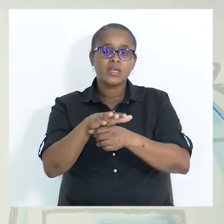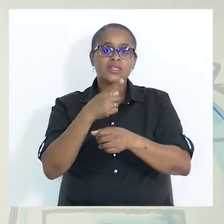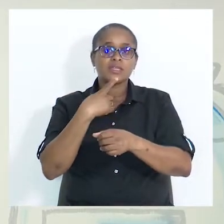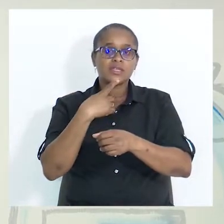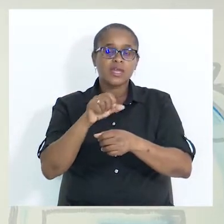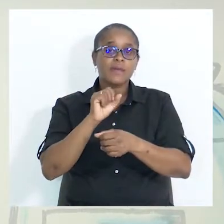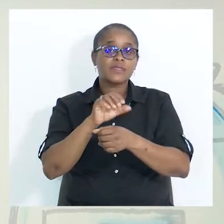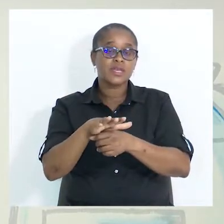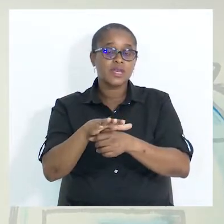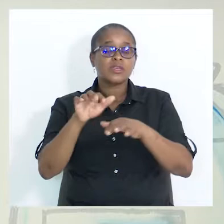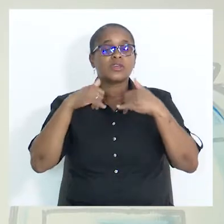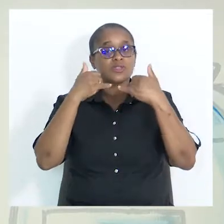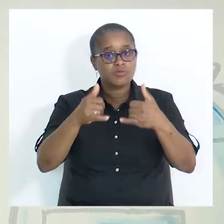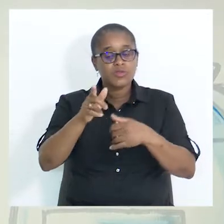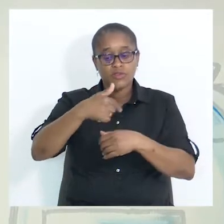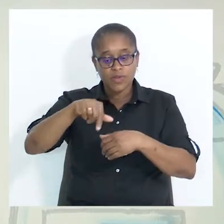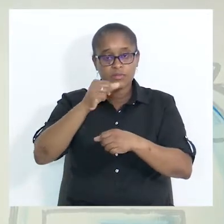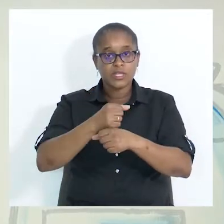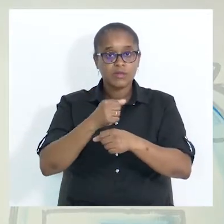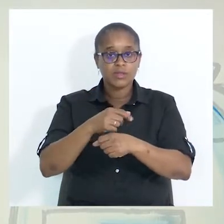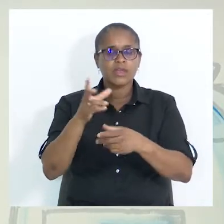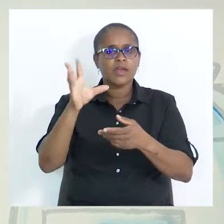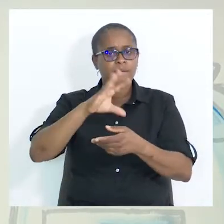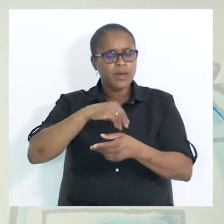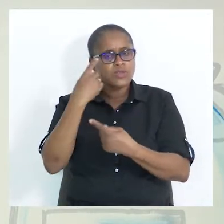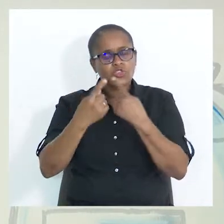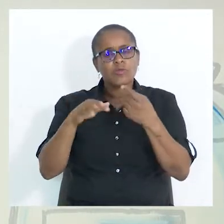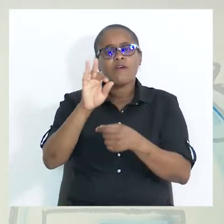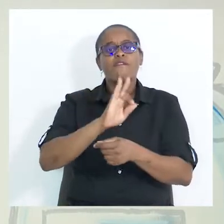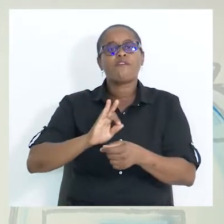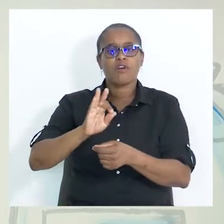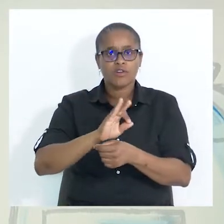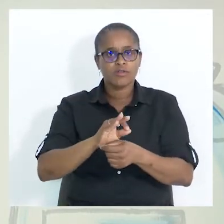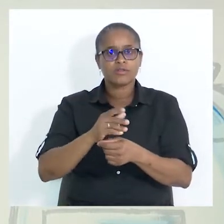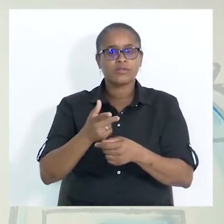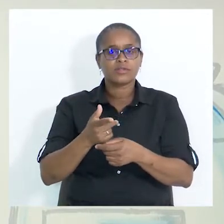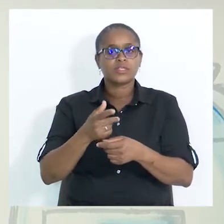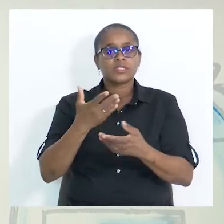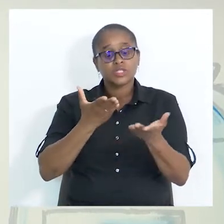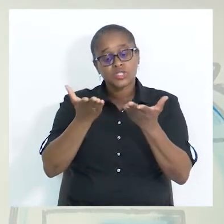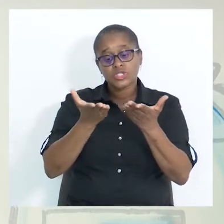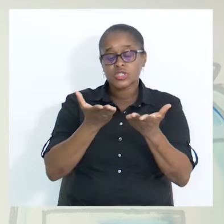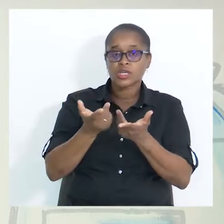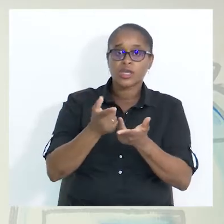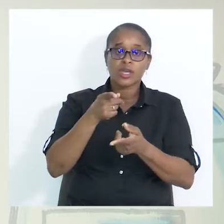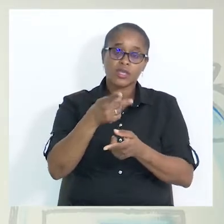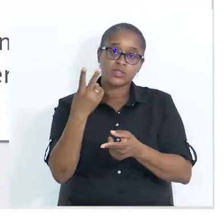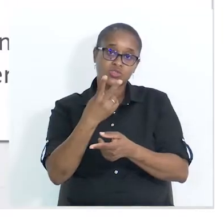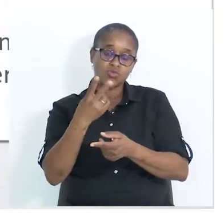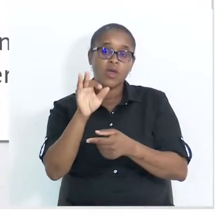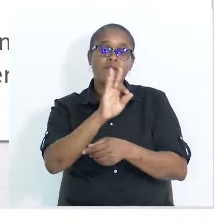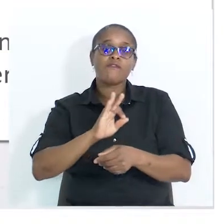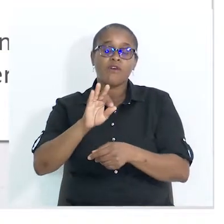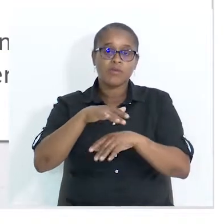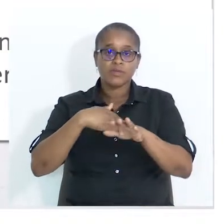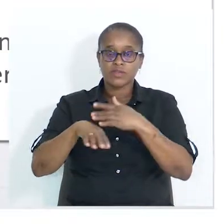entenderes a mensagem e depois vamos trabalhar mais algumas formas de distinguires essas duas